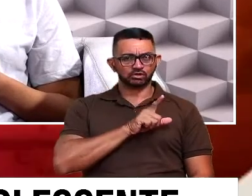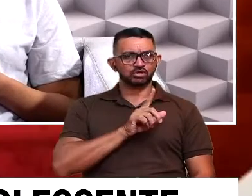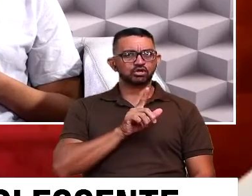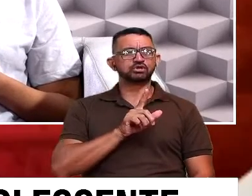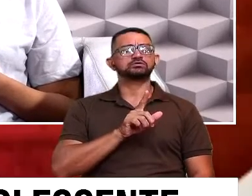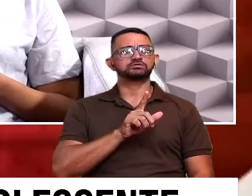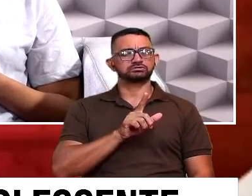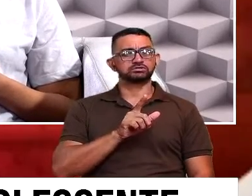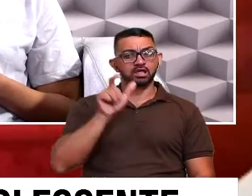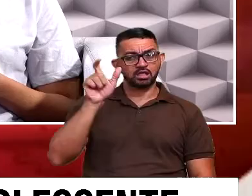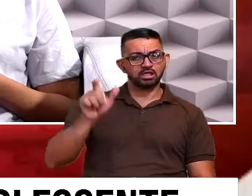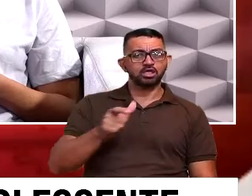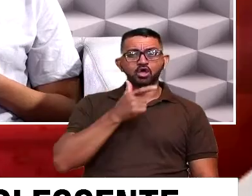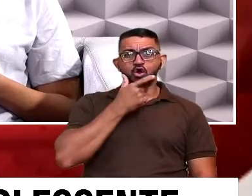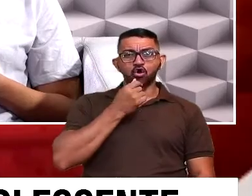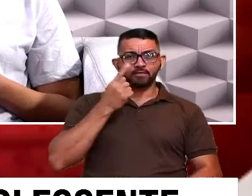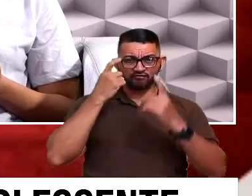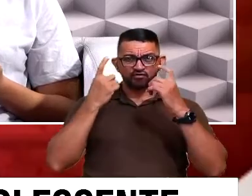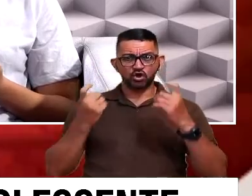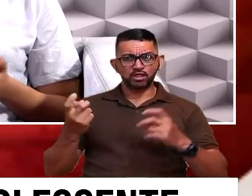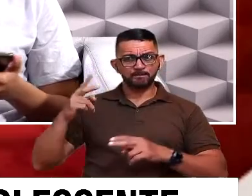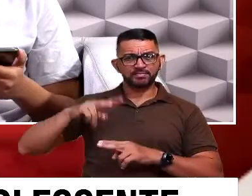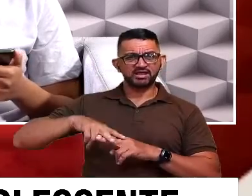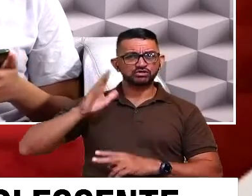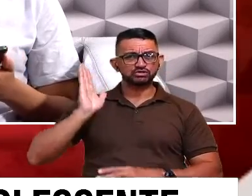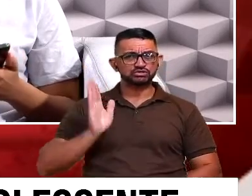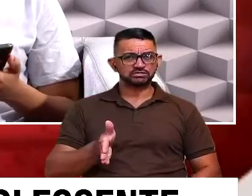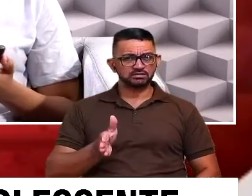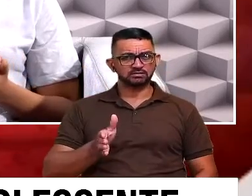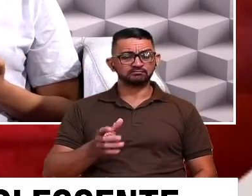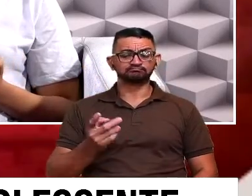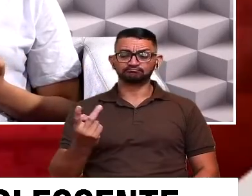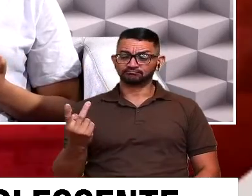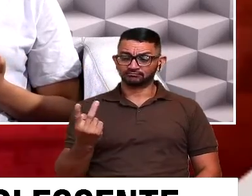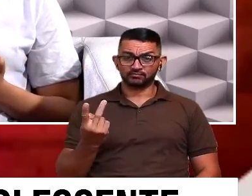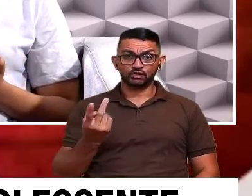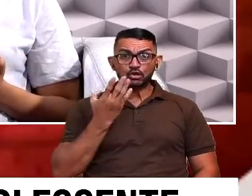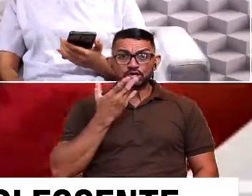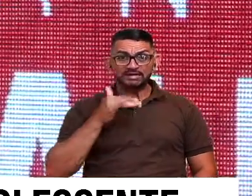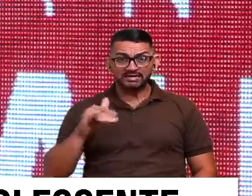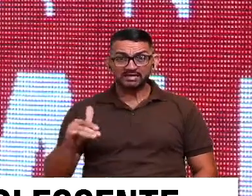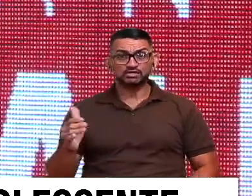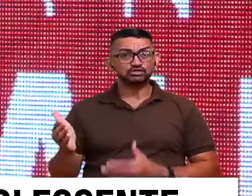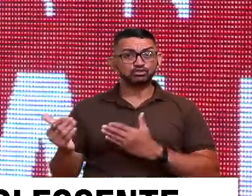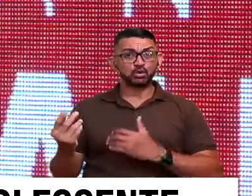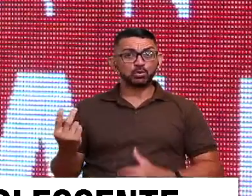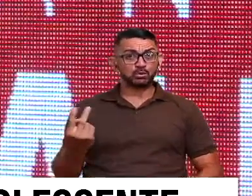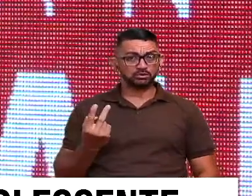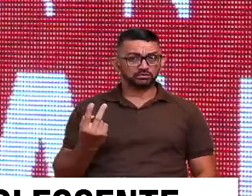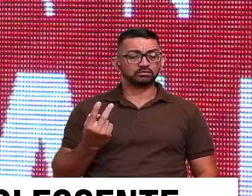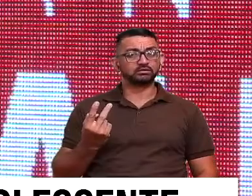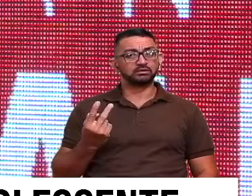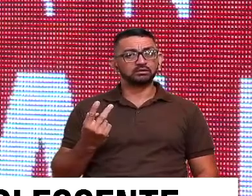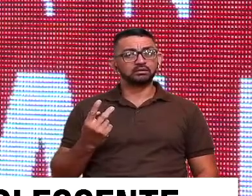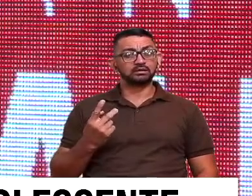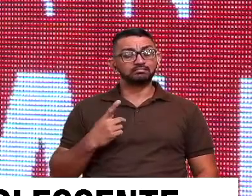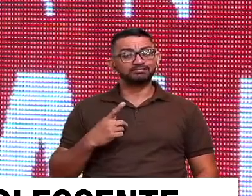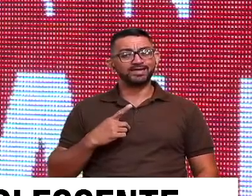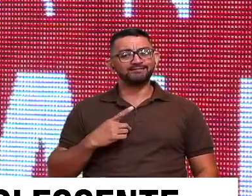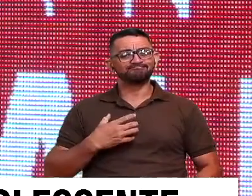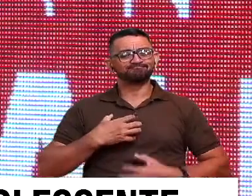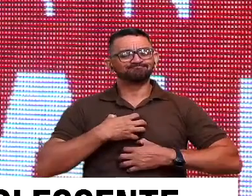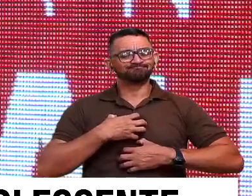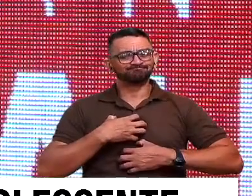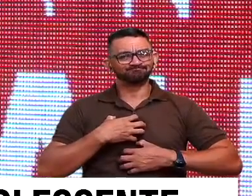polícia que conseguiu dar um fim nessa violência e tomara que agora as vítimas a criança adolescente